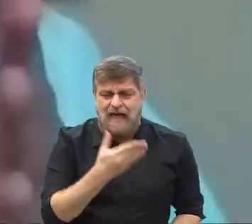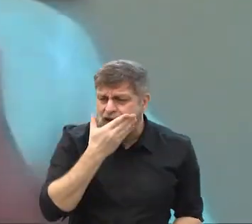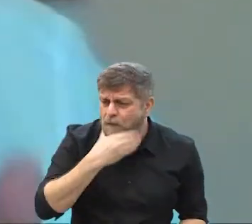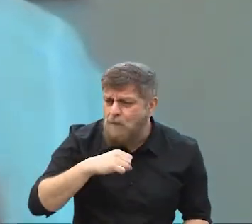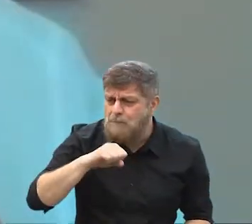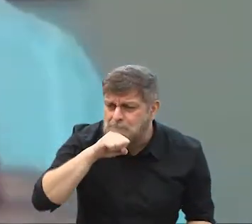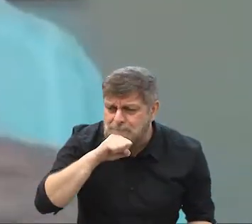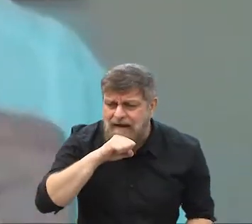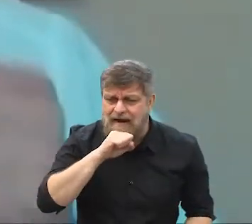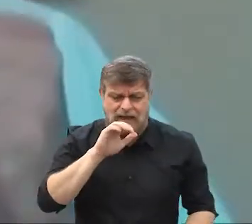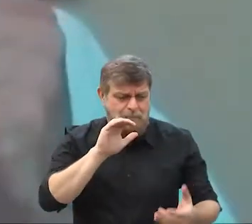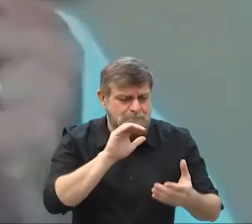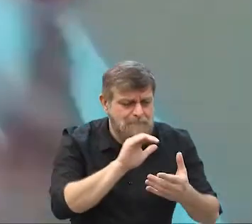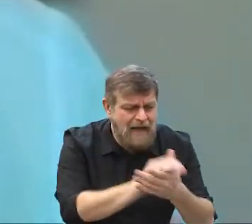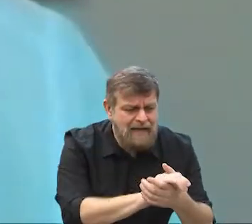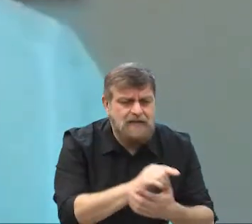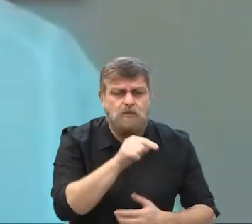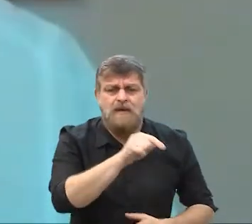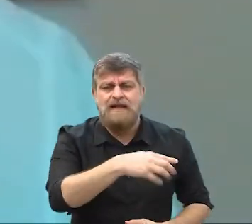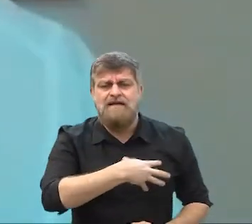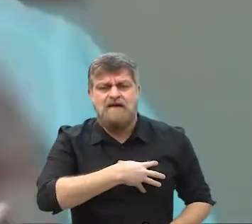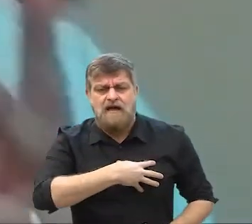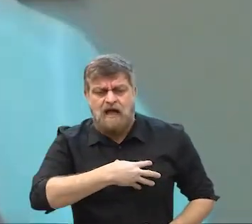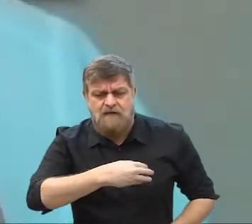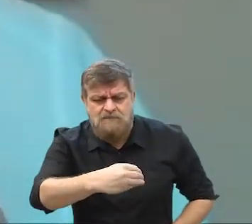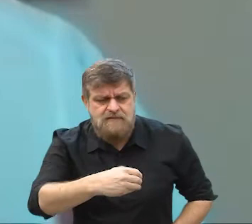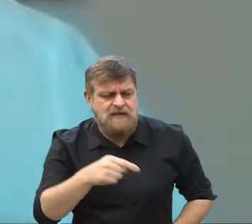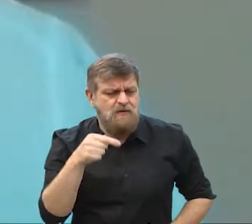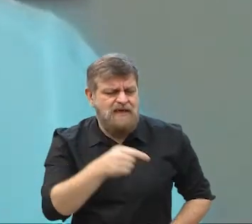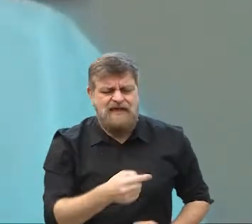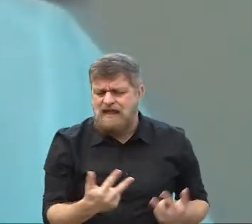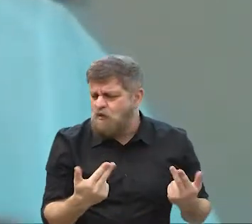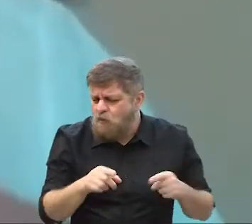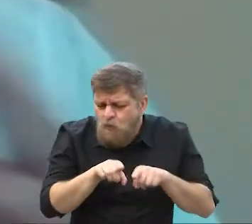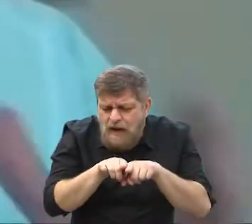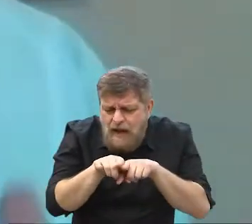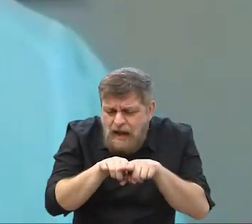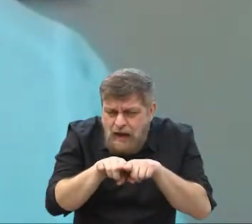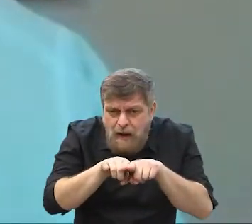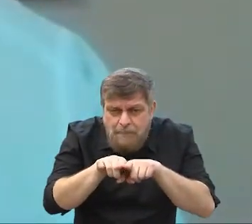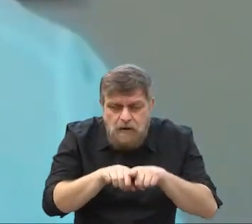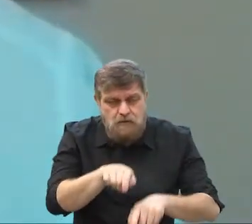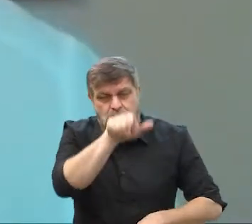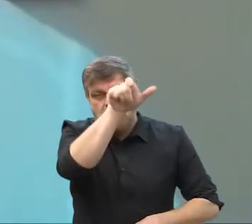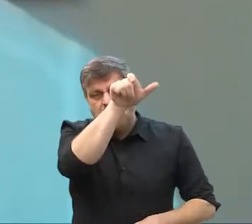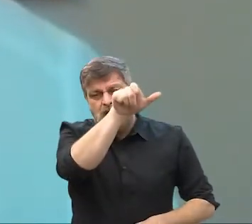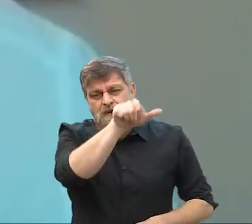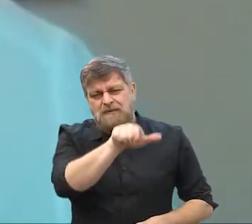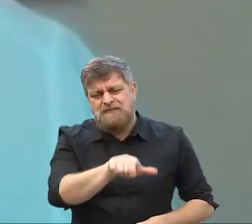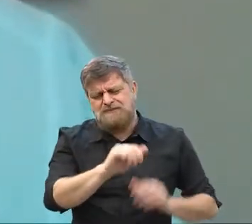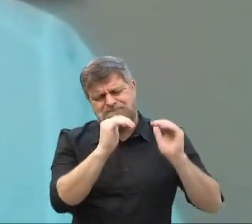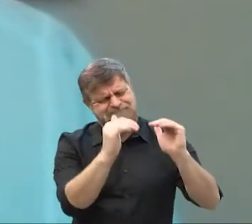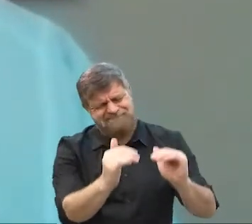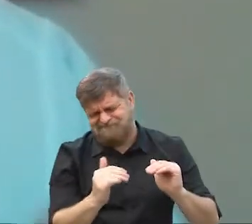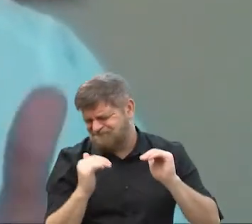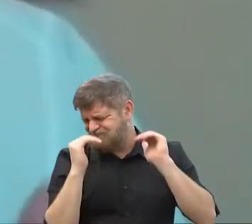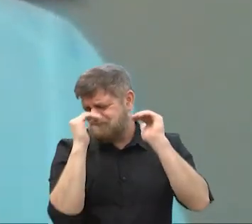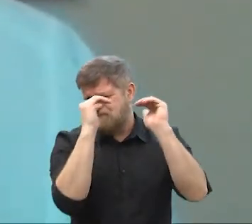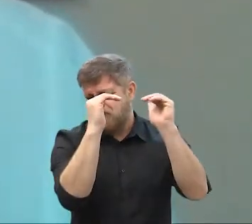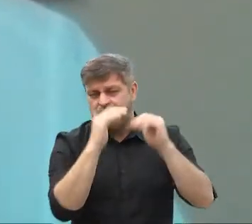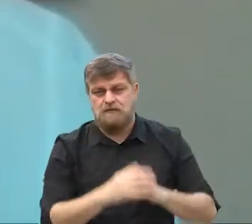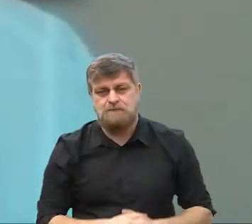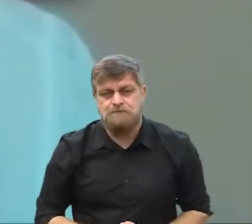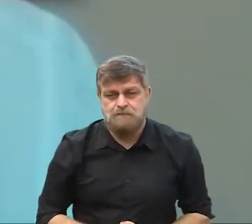de esposo, de filho, de irmão, uma pessoa realmente acima da média, É por